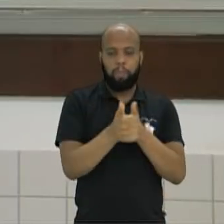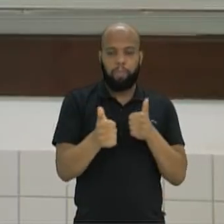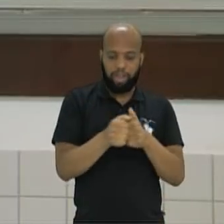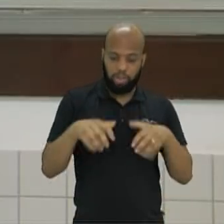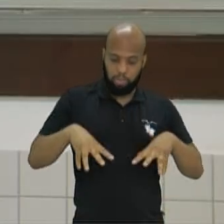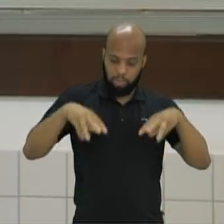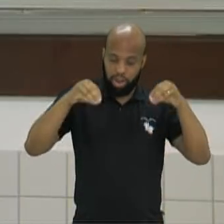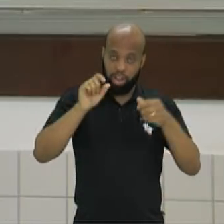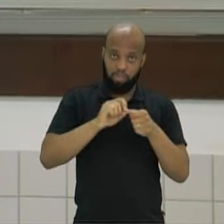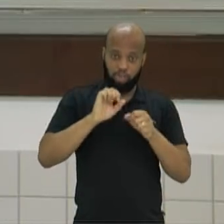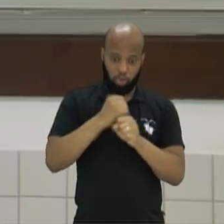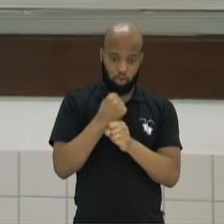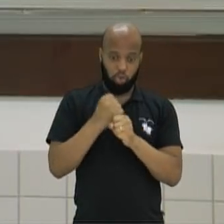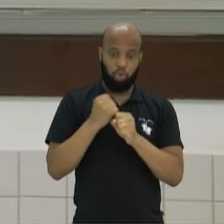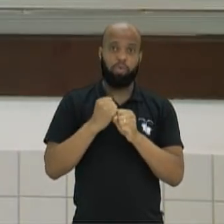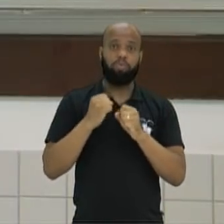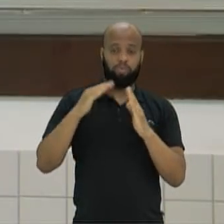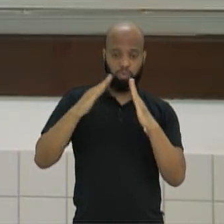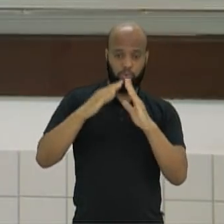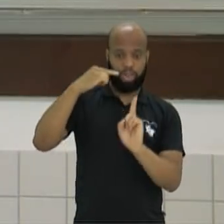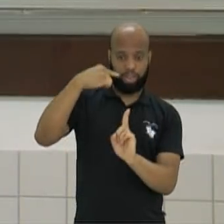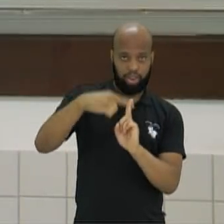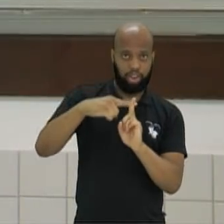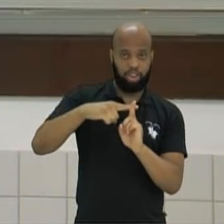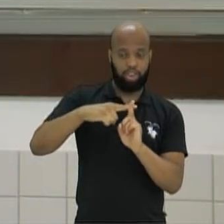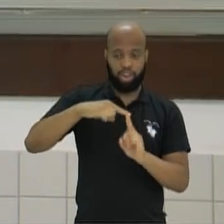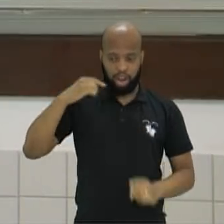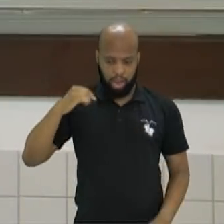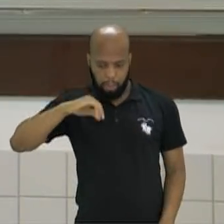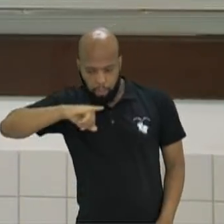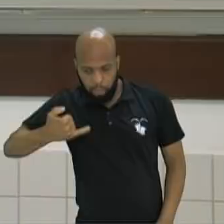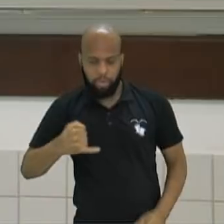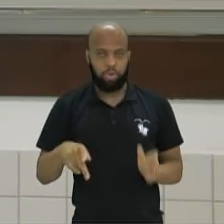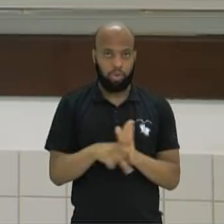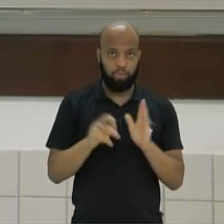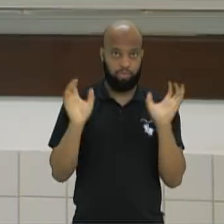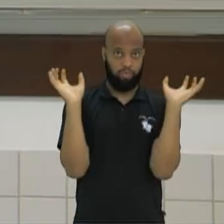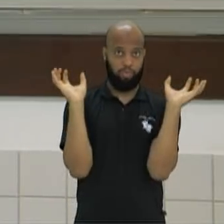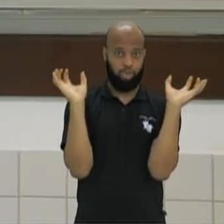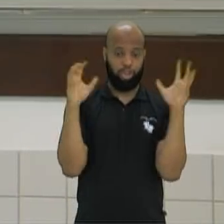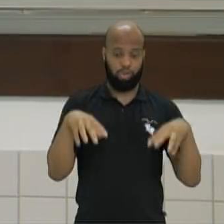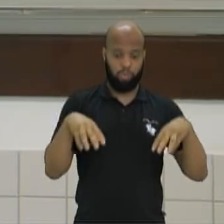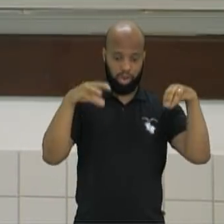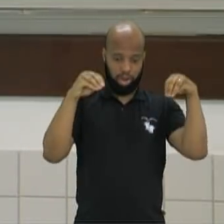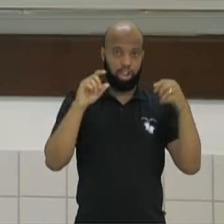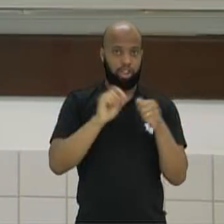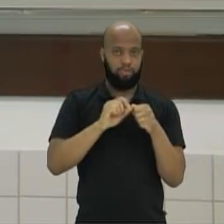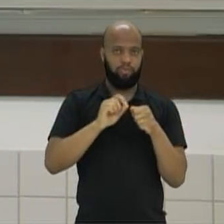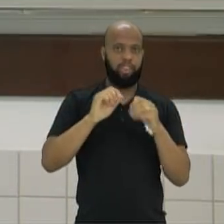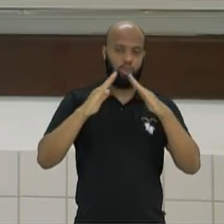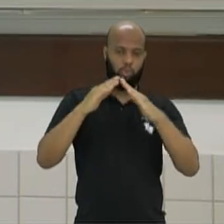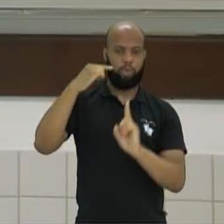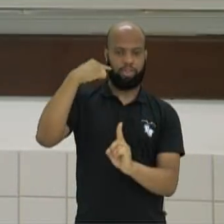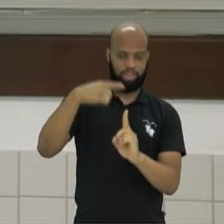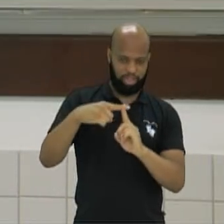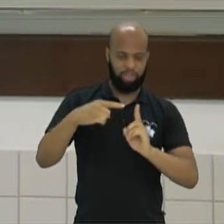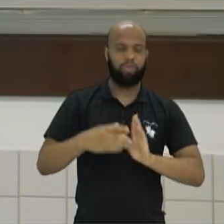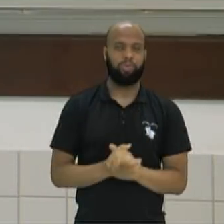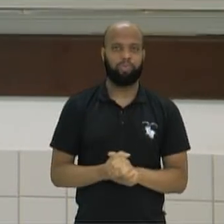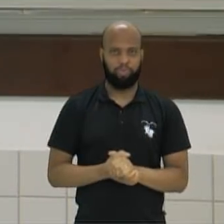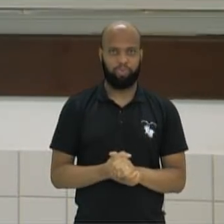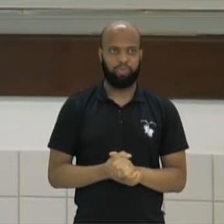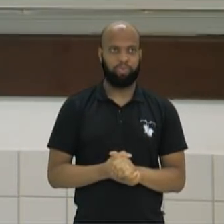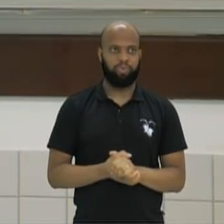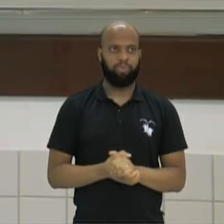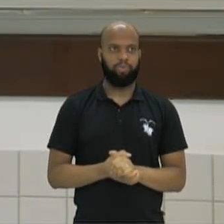uma igreja e um convento, aproveitando o torreão, que é a ideia de a torre, né? Um torreão quando um palácio só tem uma torre grande no centro. Tudo bem,